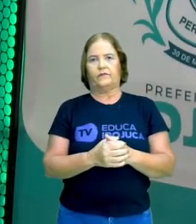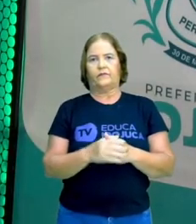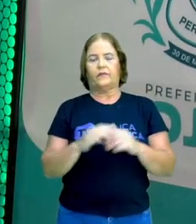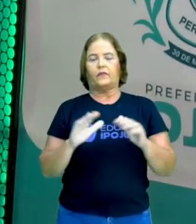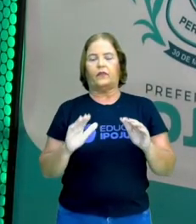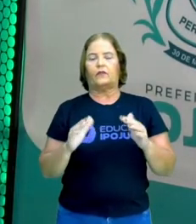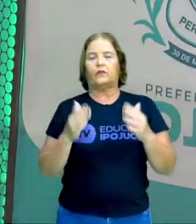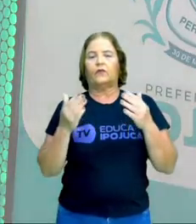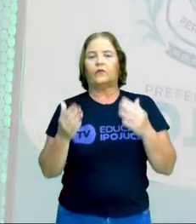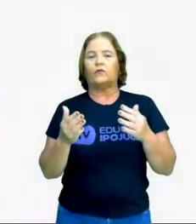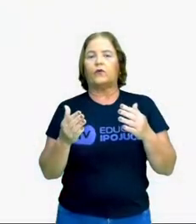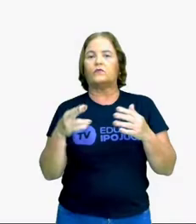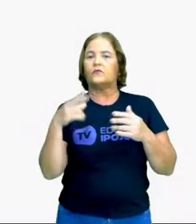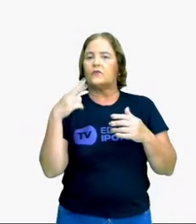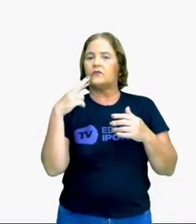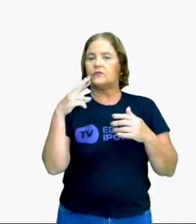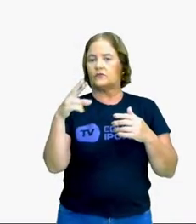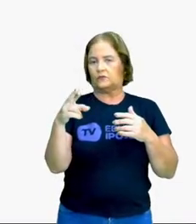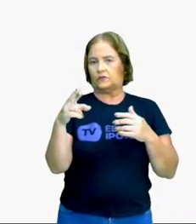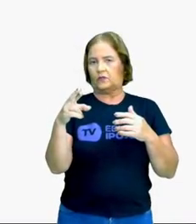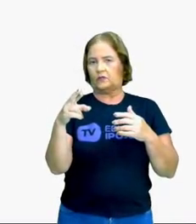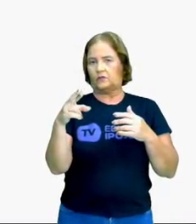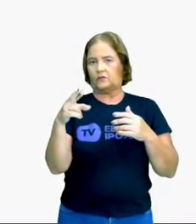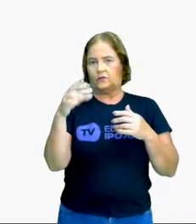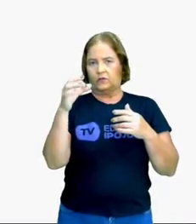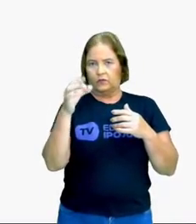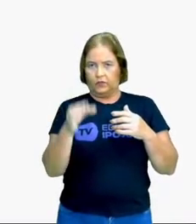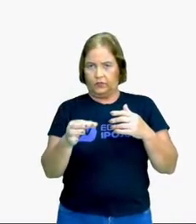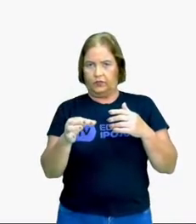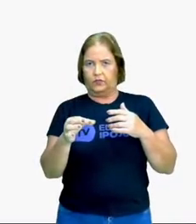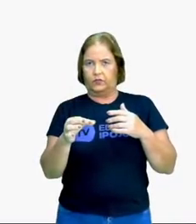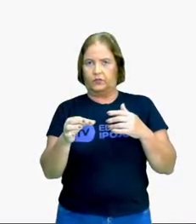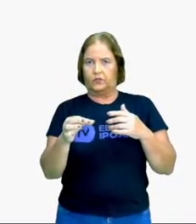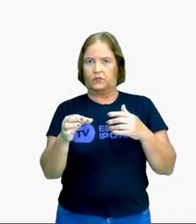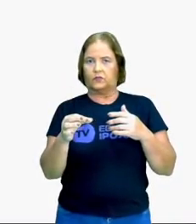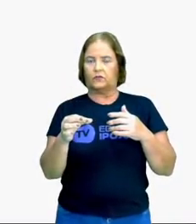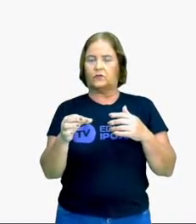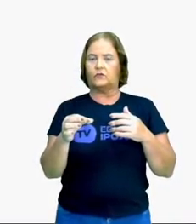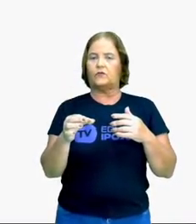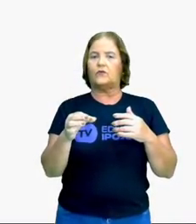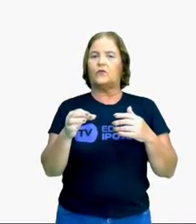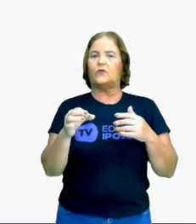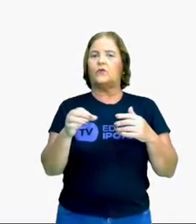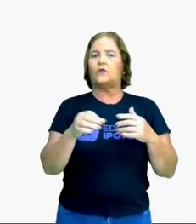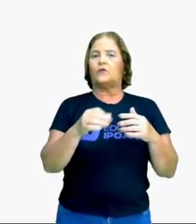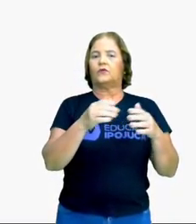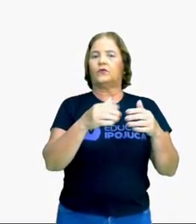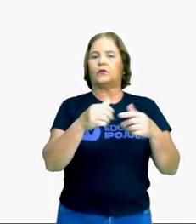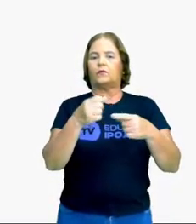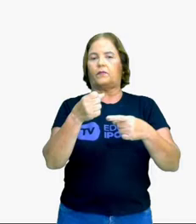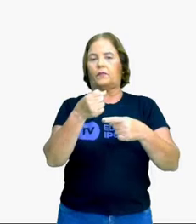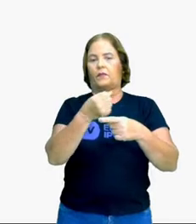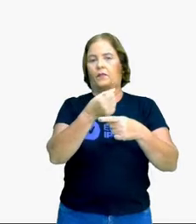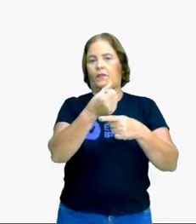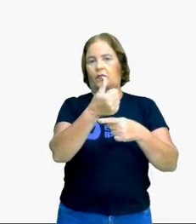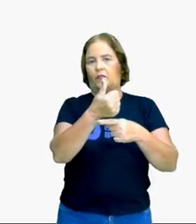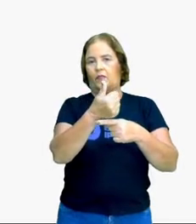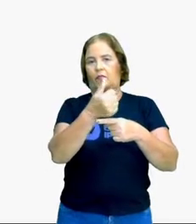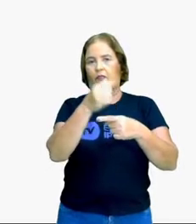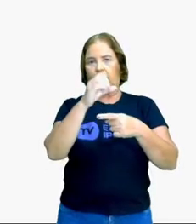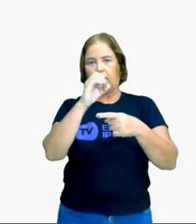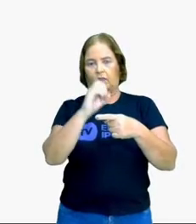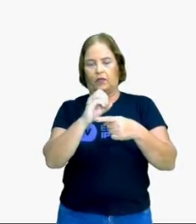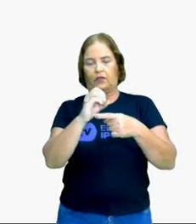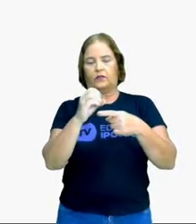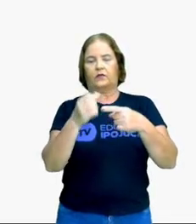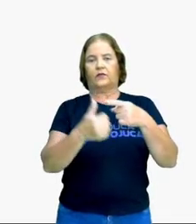Qual dos resultados a seguir é solução da potência 10 elevado a menos